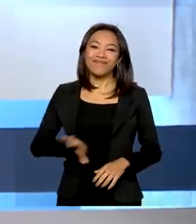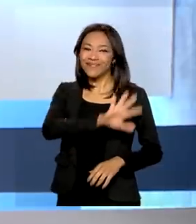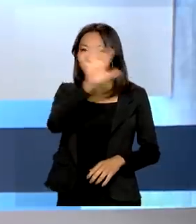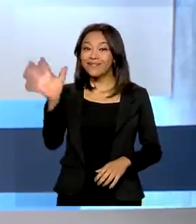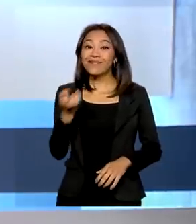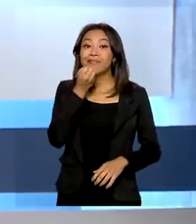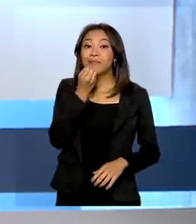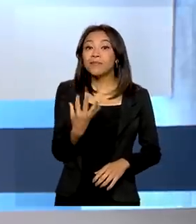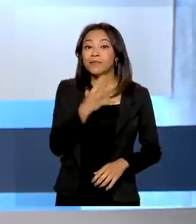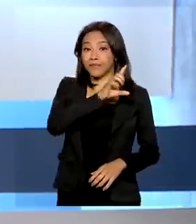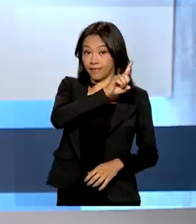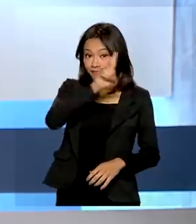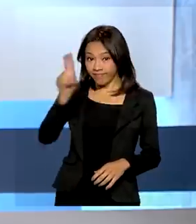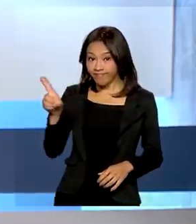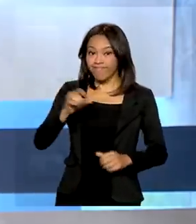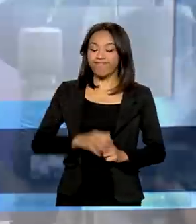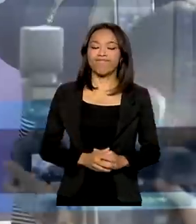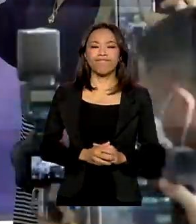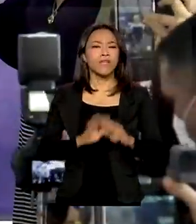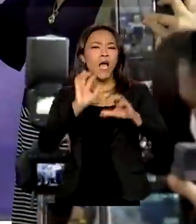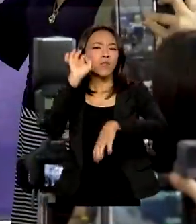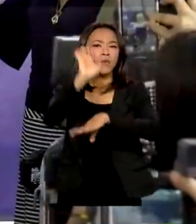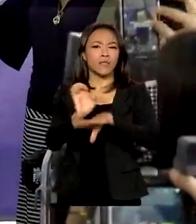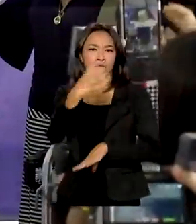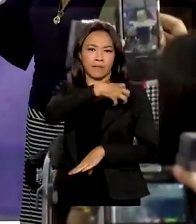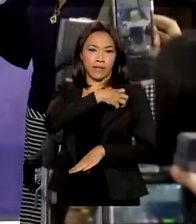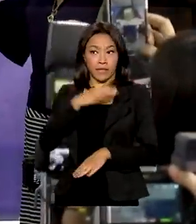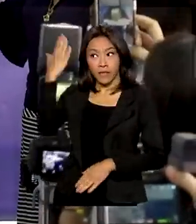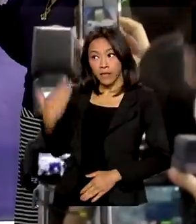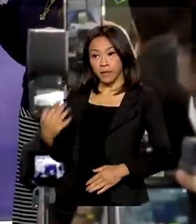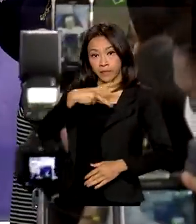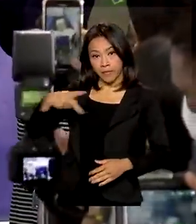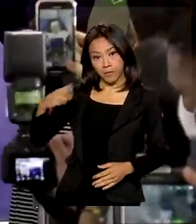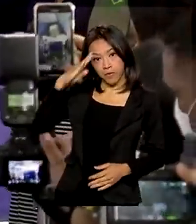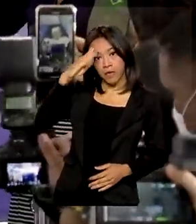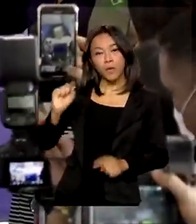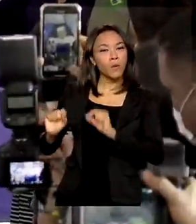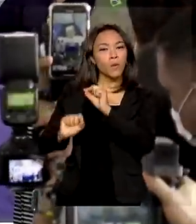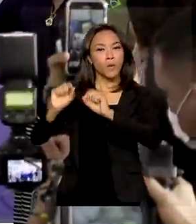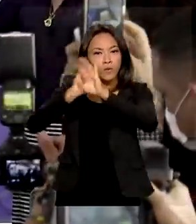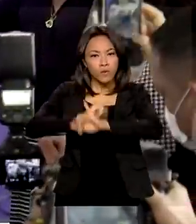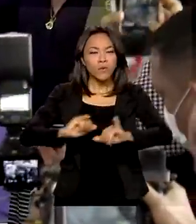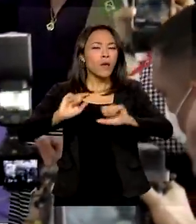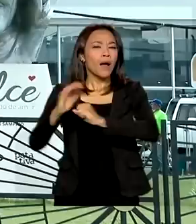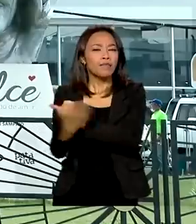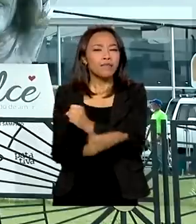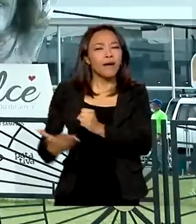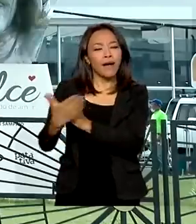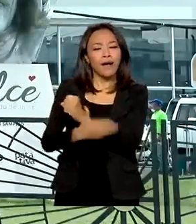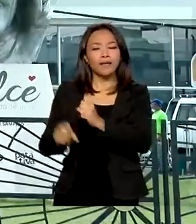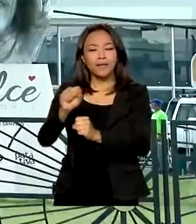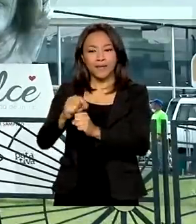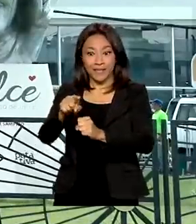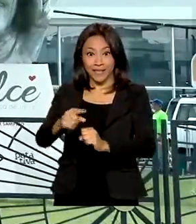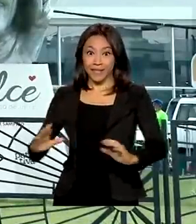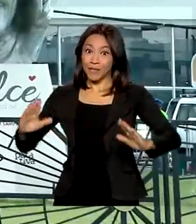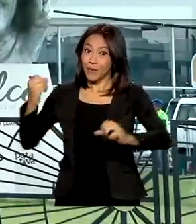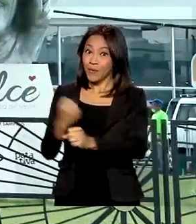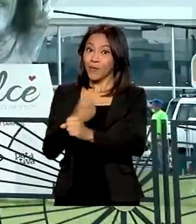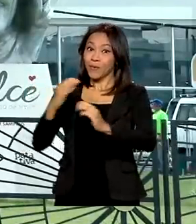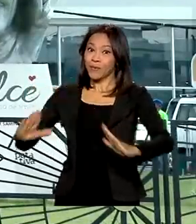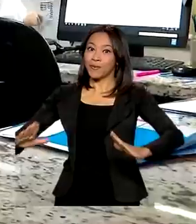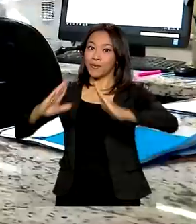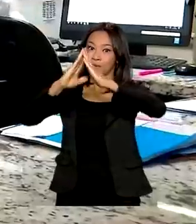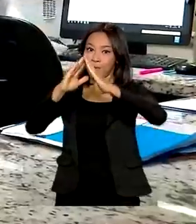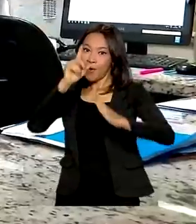Olá, bom dia. Na Bahia, presidente Jair Bolsonaro lança pedra fundamental de unidade de saúde das